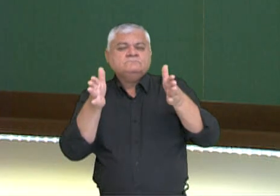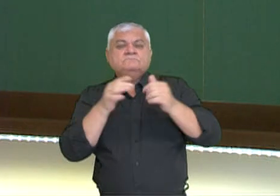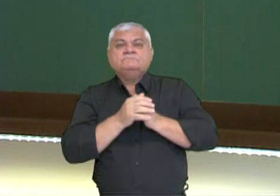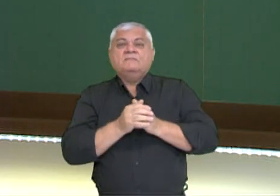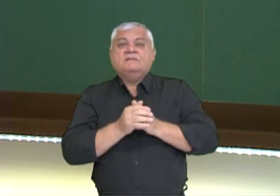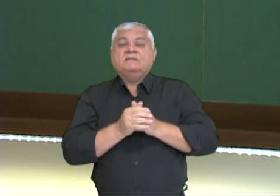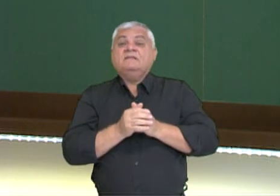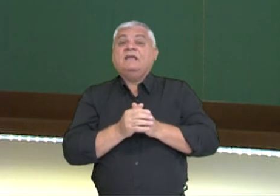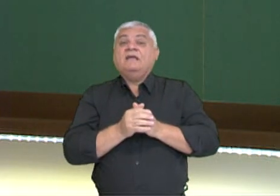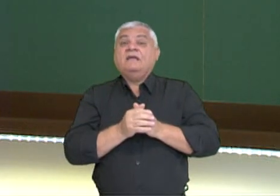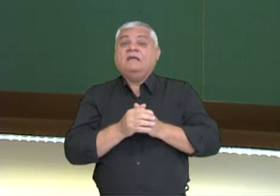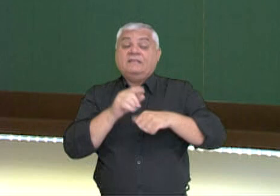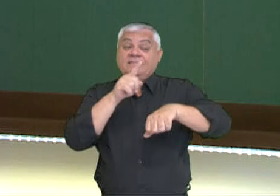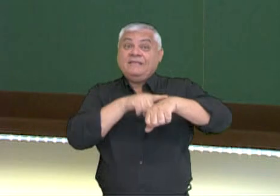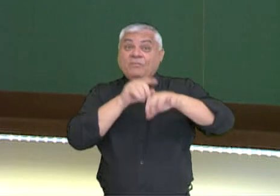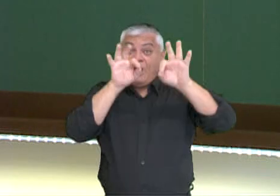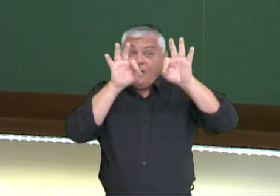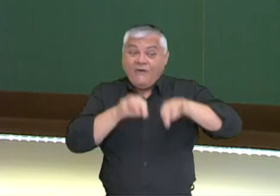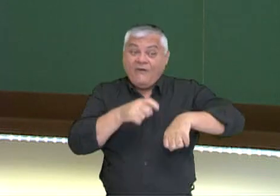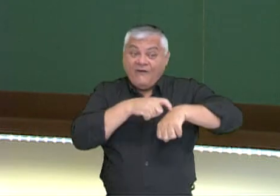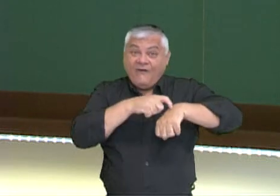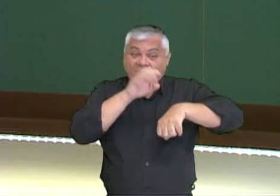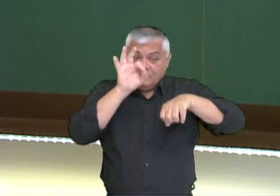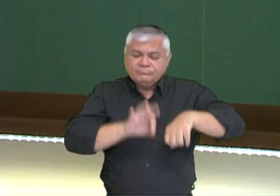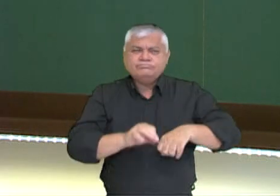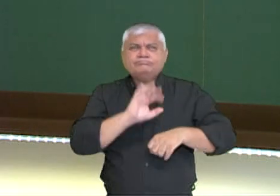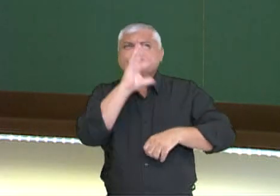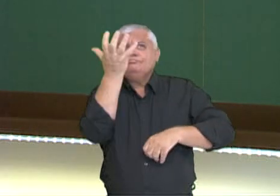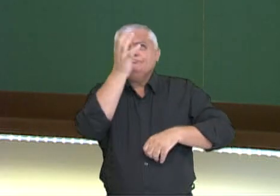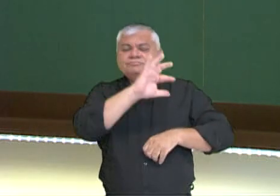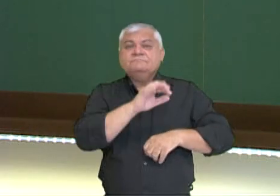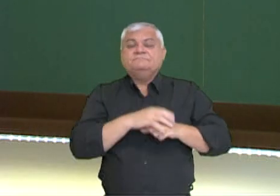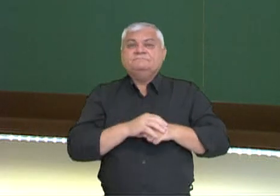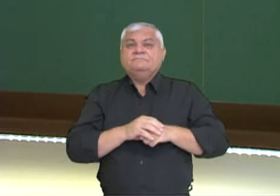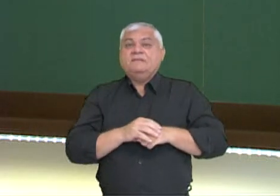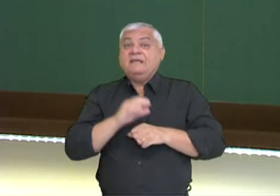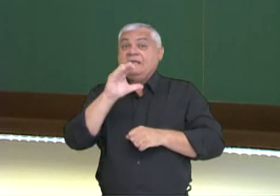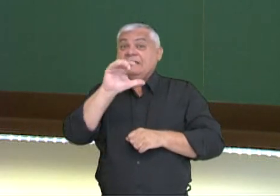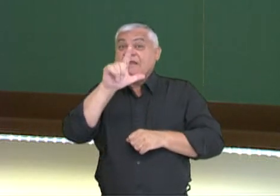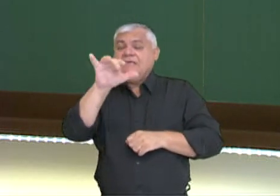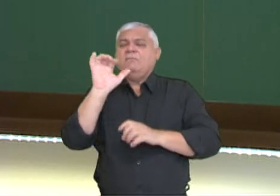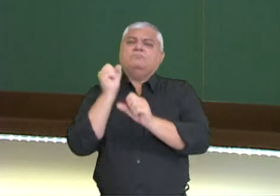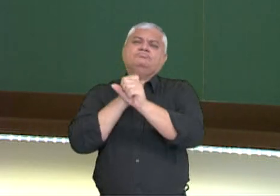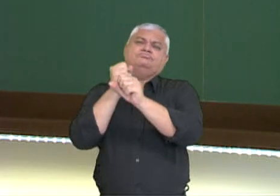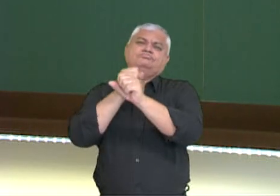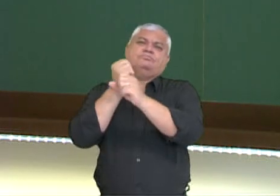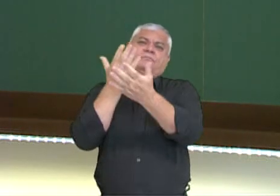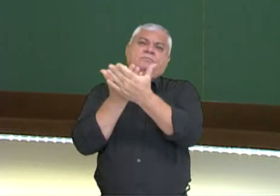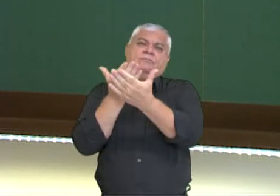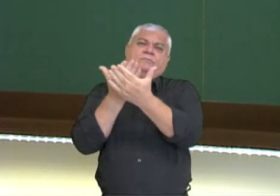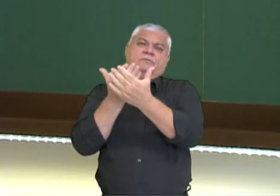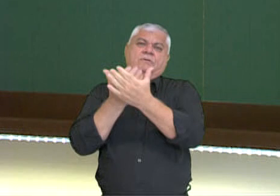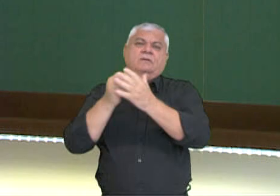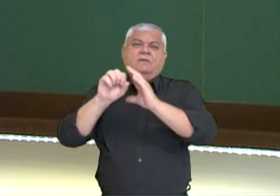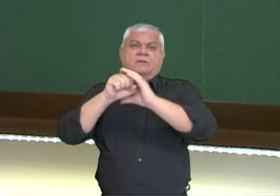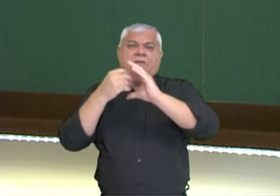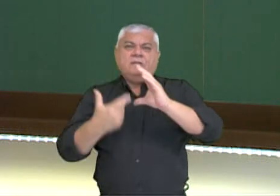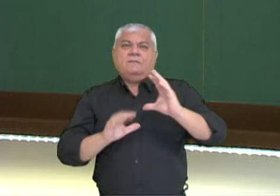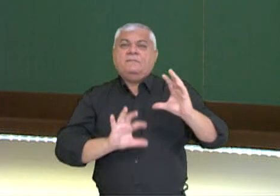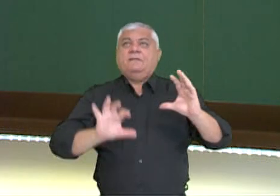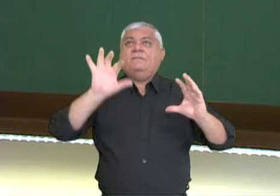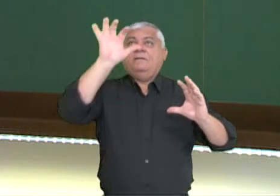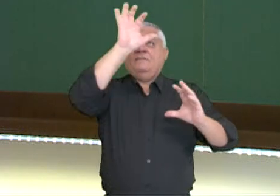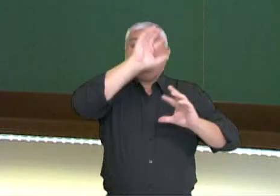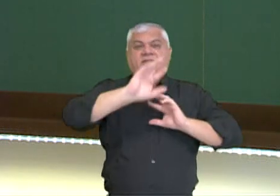O tempo é a condição momentânea. E aí se estabelecem, então, características diferentes, portanto, se